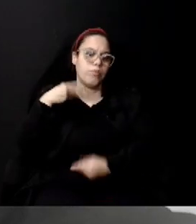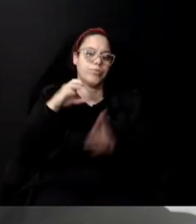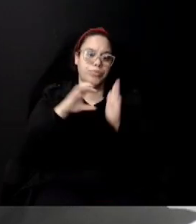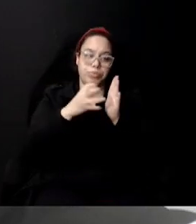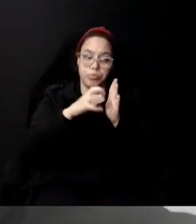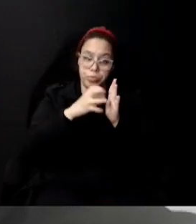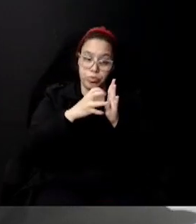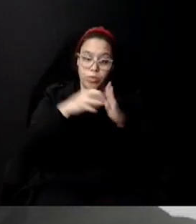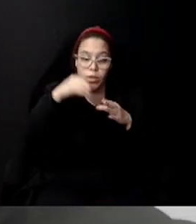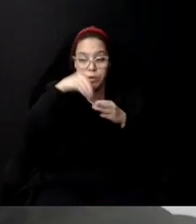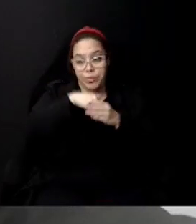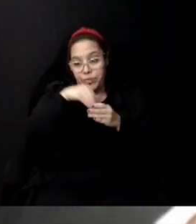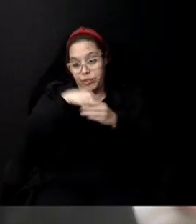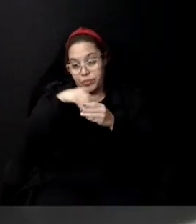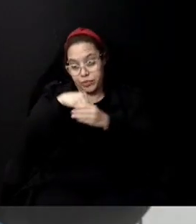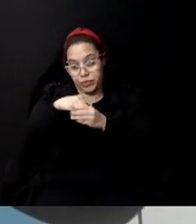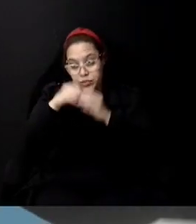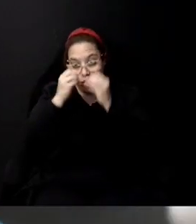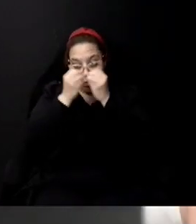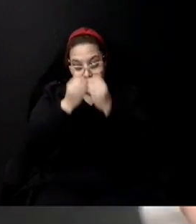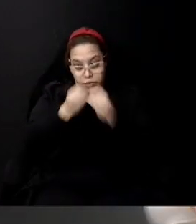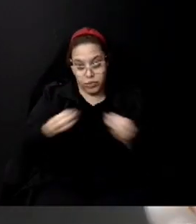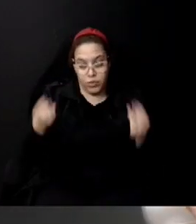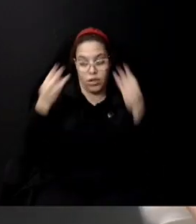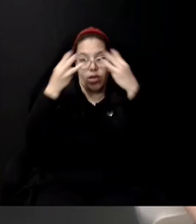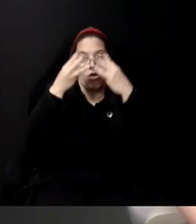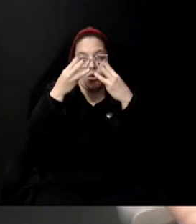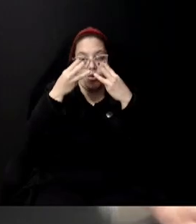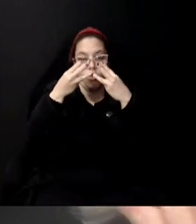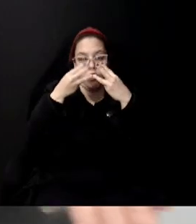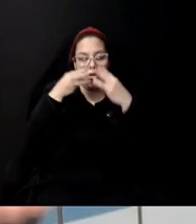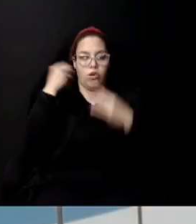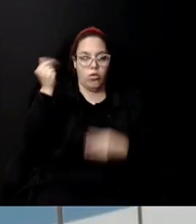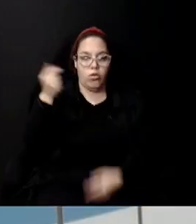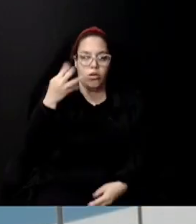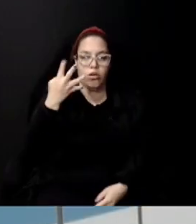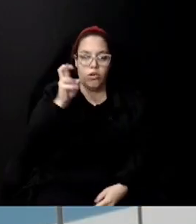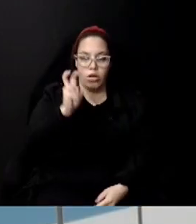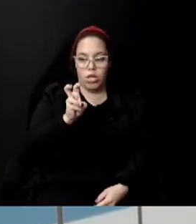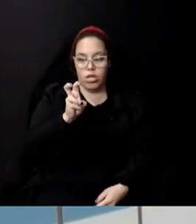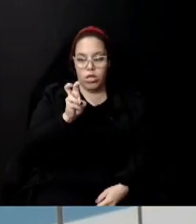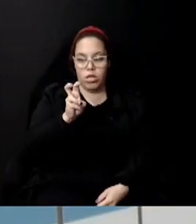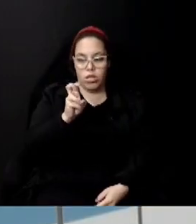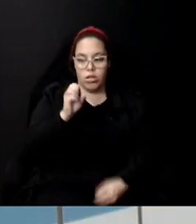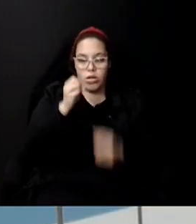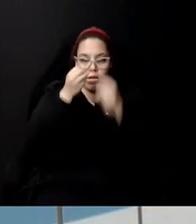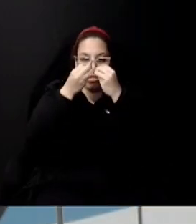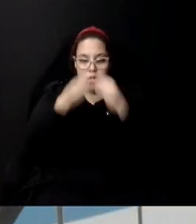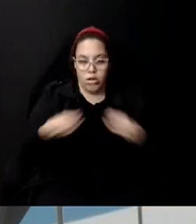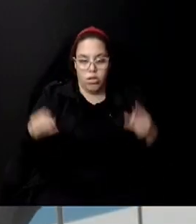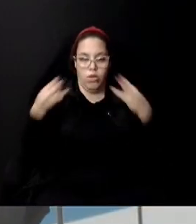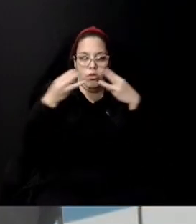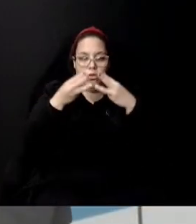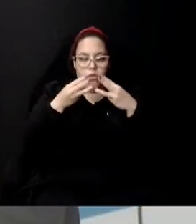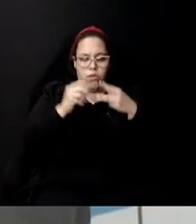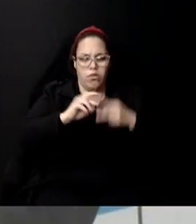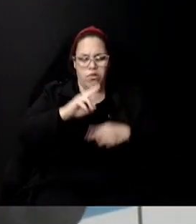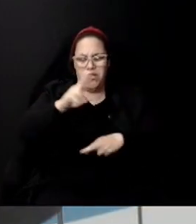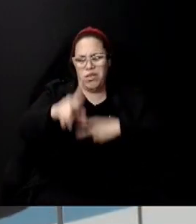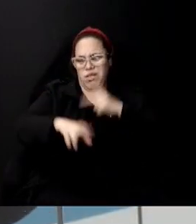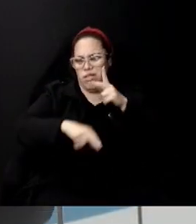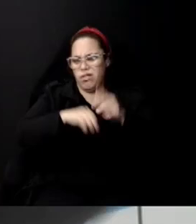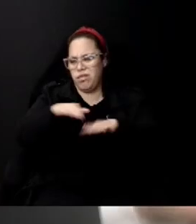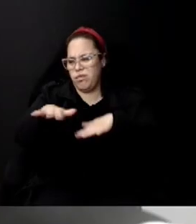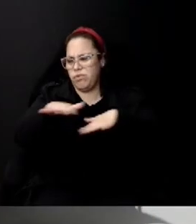nesses envolvidos na criação da ONU. E desde 1945, a ONU passou por vários momentos